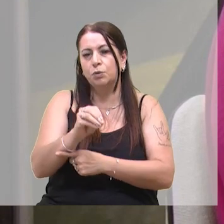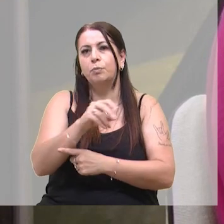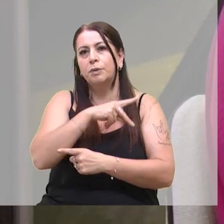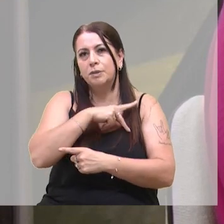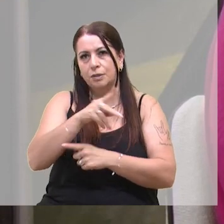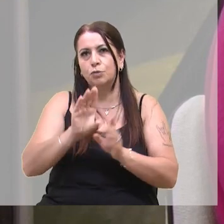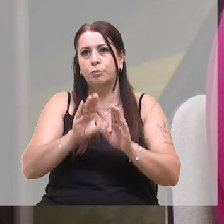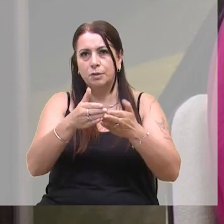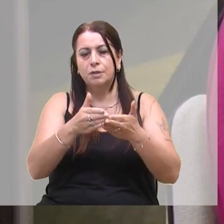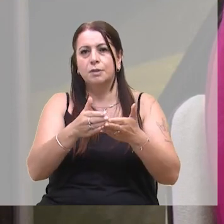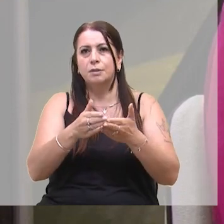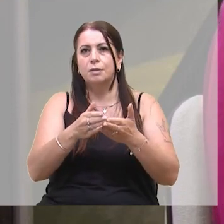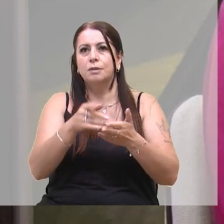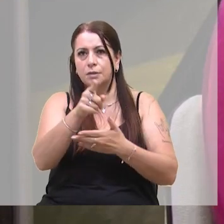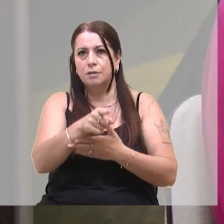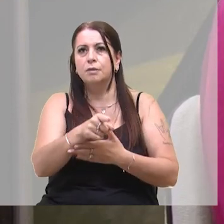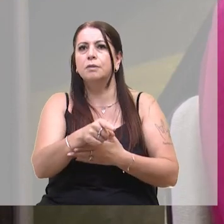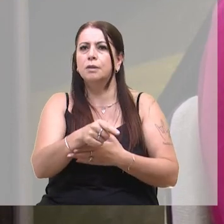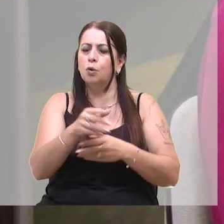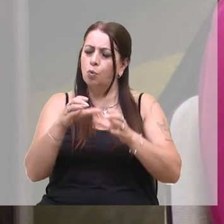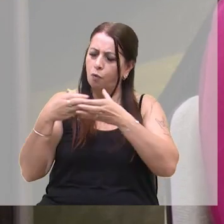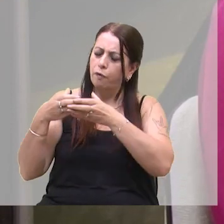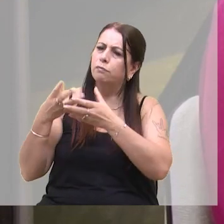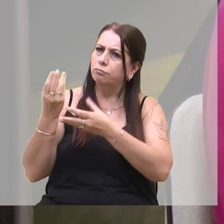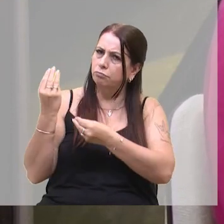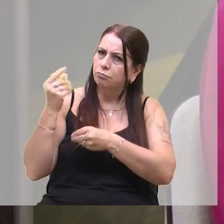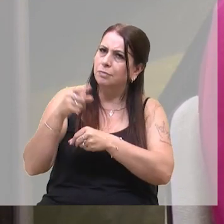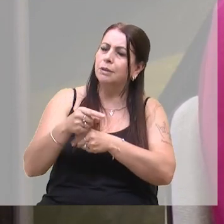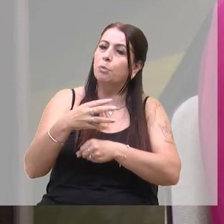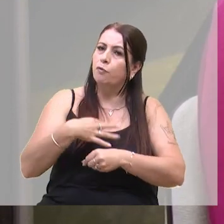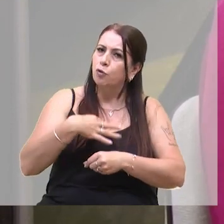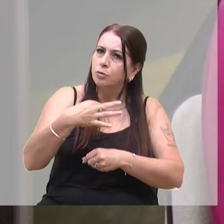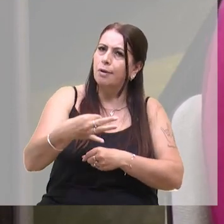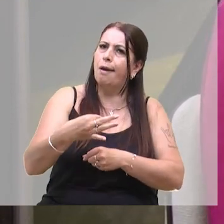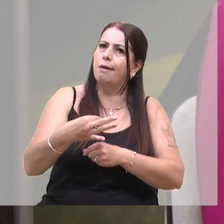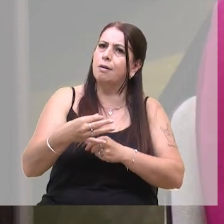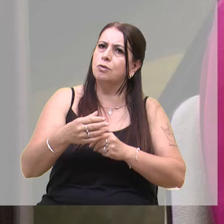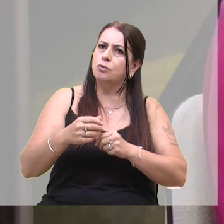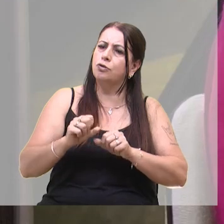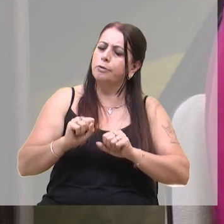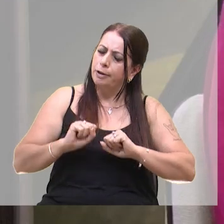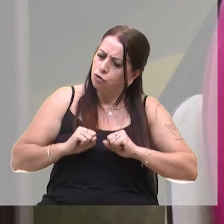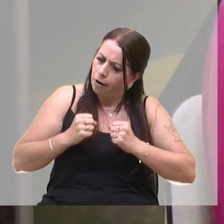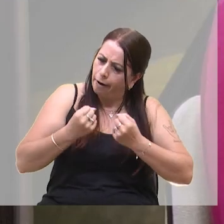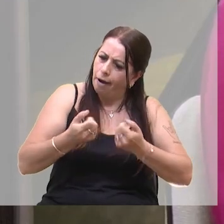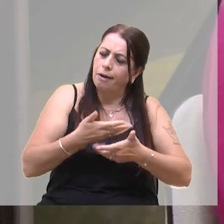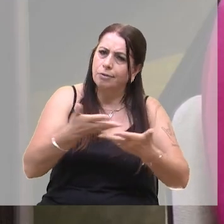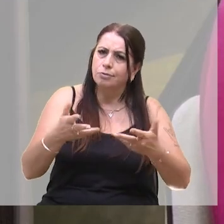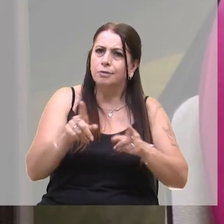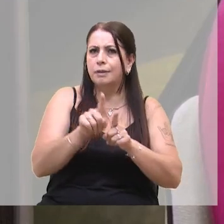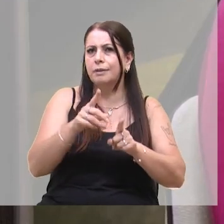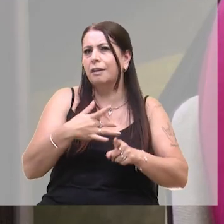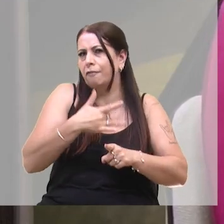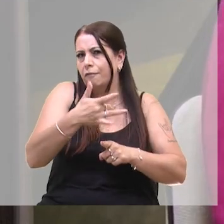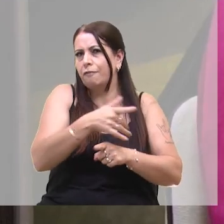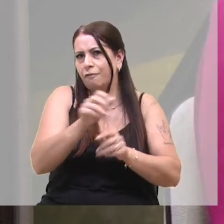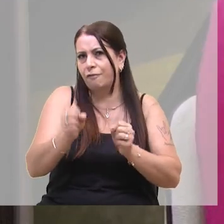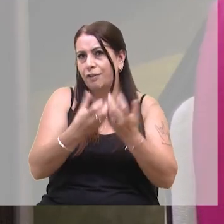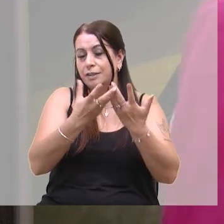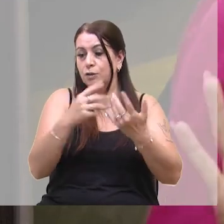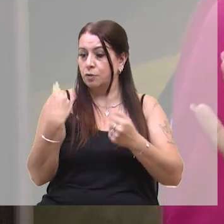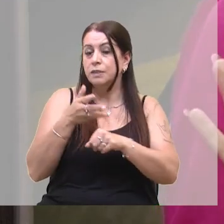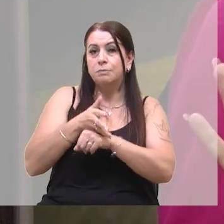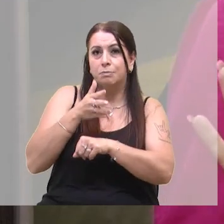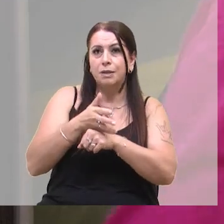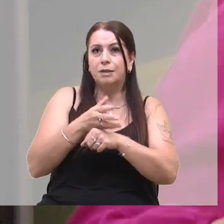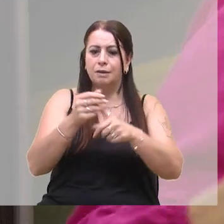Fernando Bertotto, né? Uma pessoa com quem Um abnegado. é, e eu convivo há bastante tempo, um voluntário dedicado, extremamente dedicado à festa. Então, a